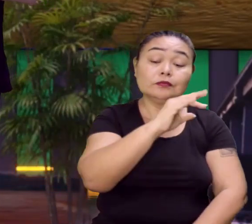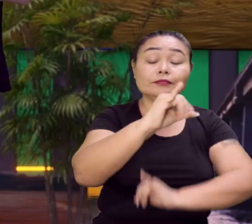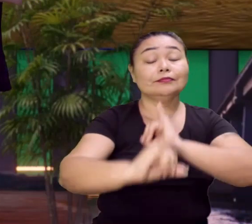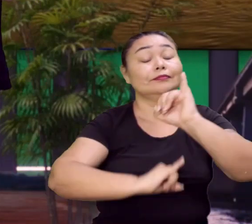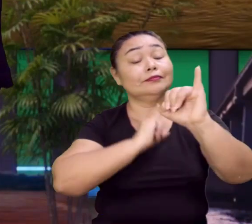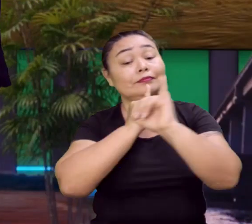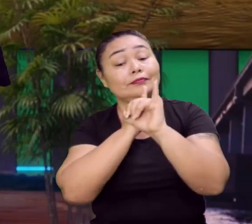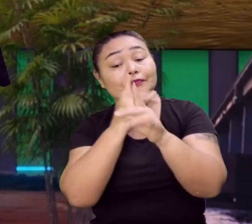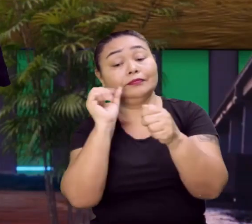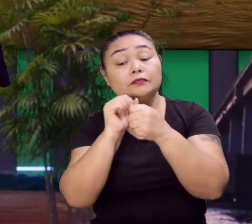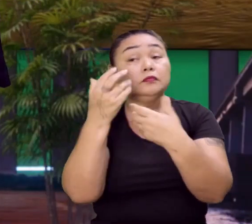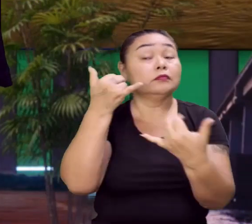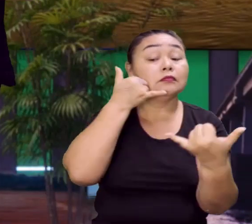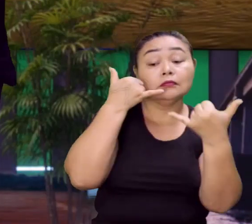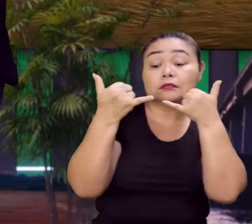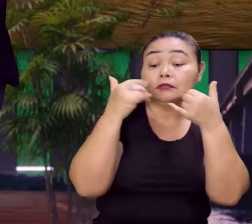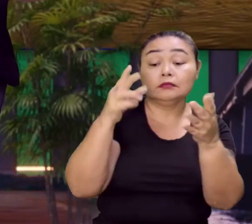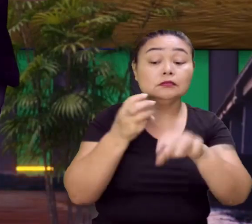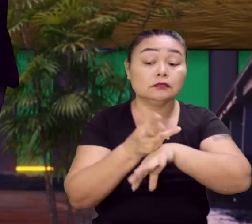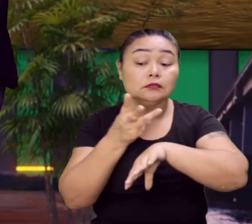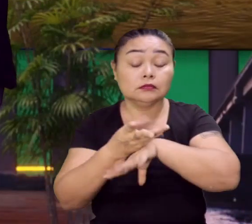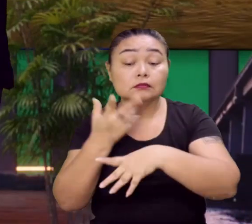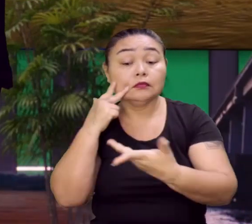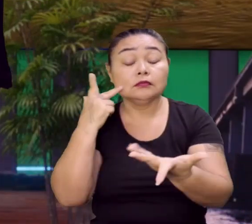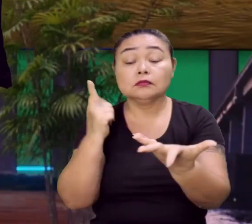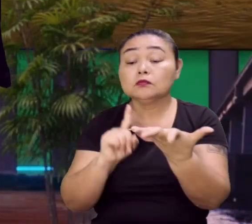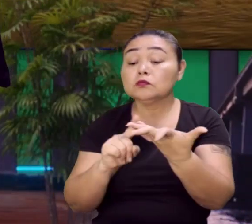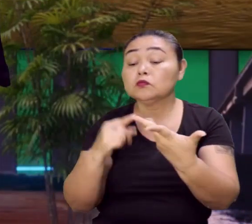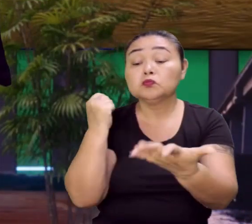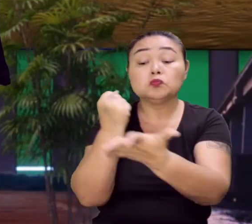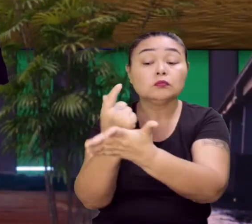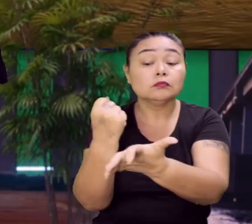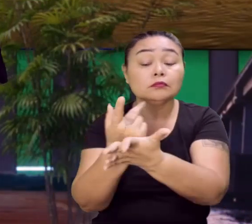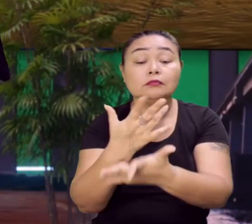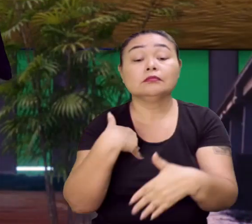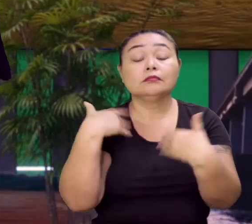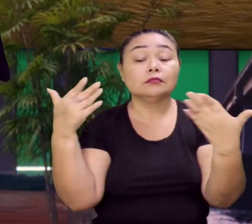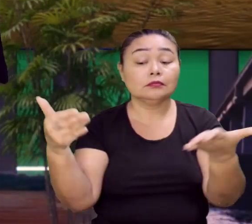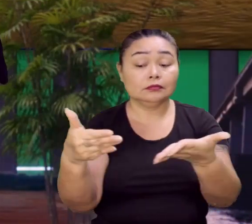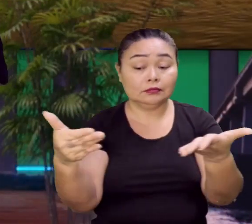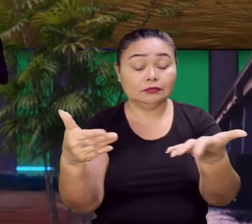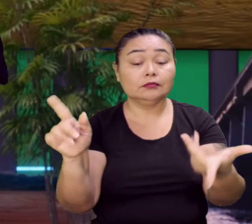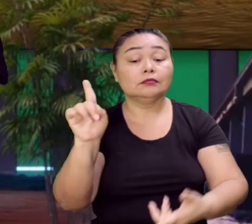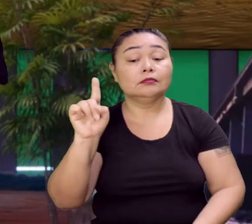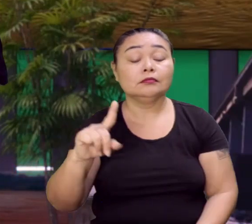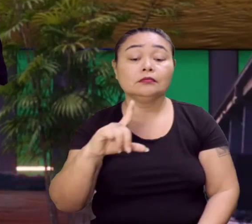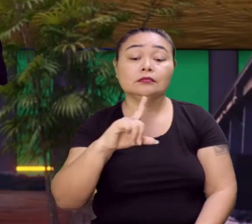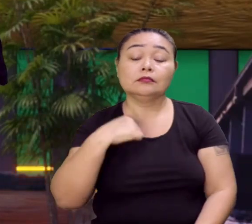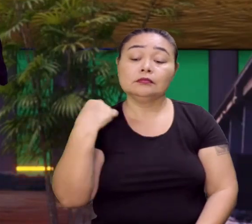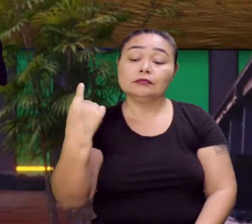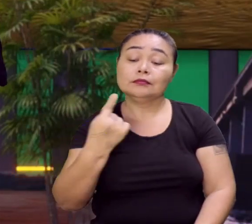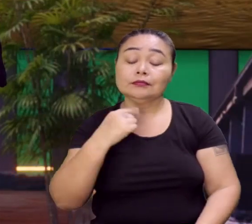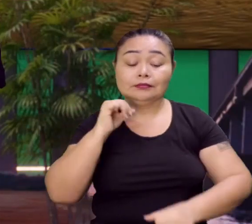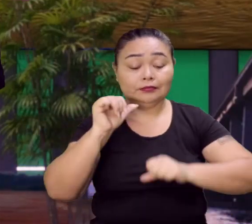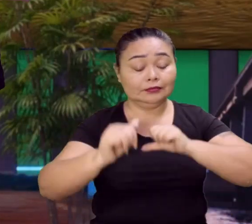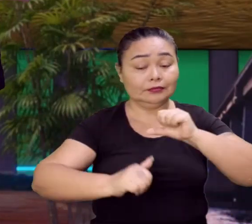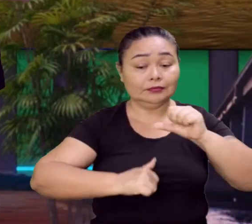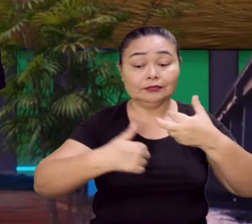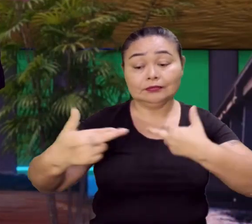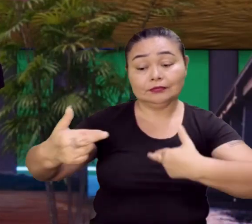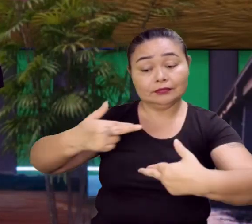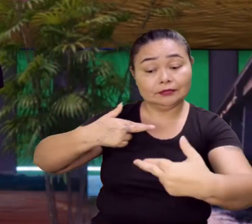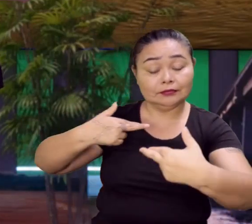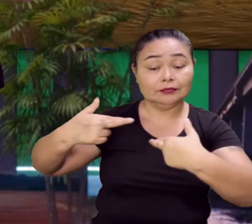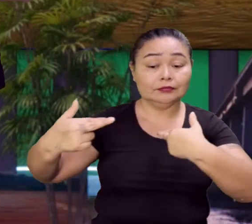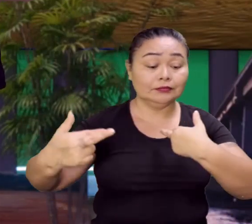internet, via telefone, WhatsApp, fazer toda essa compra. Então, hoje, na atualidade, a gente tem uma mudança nas